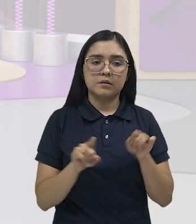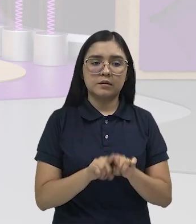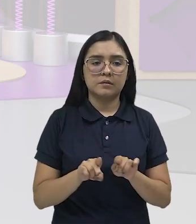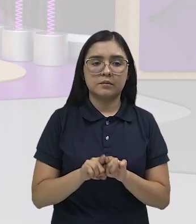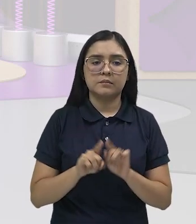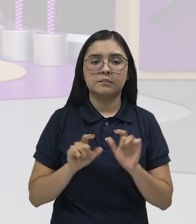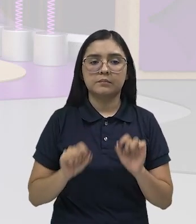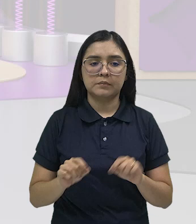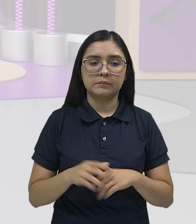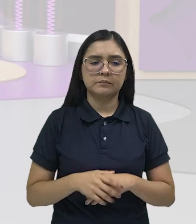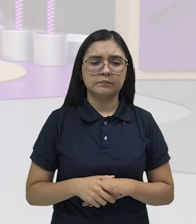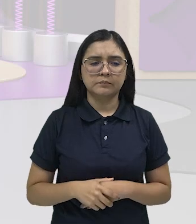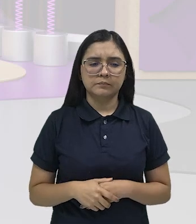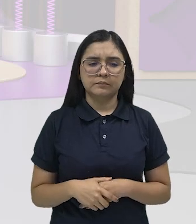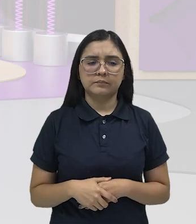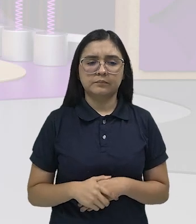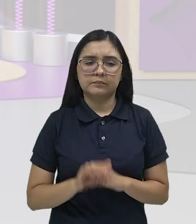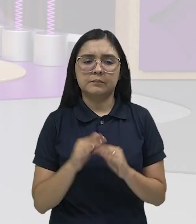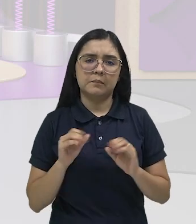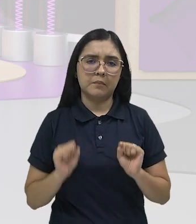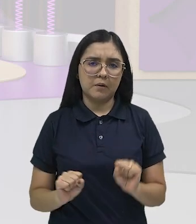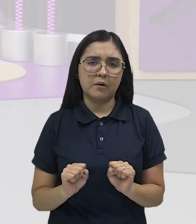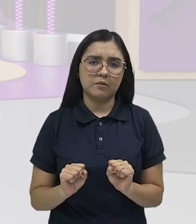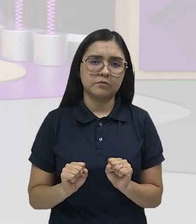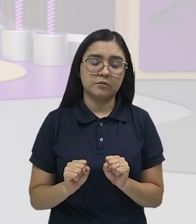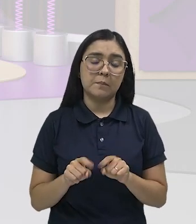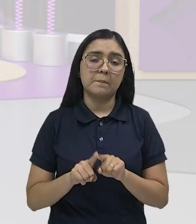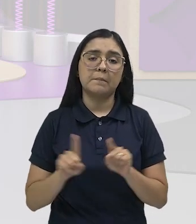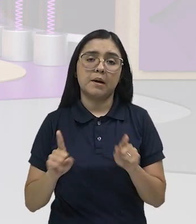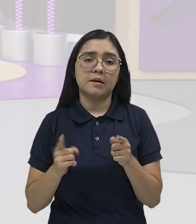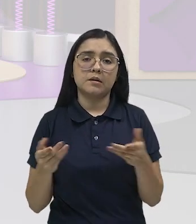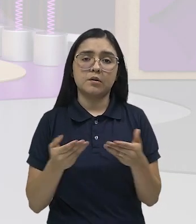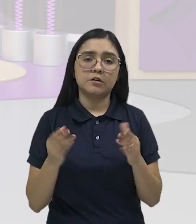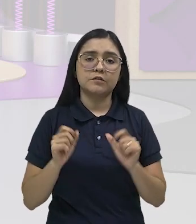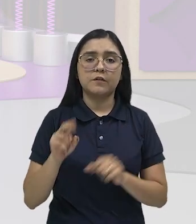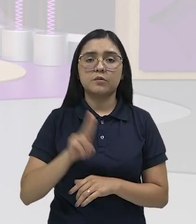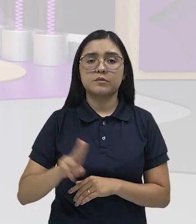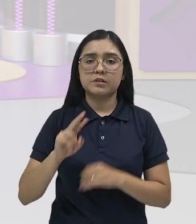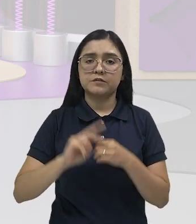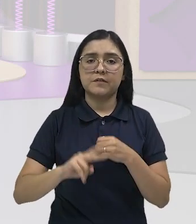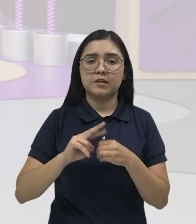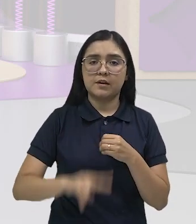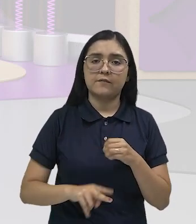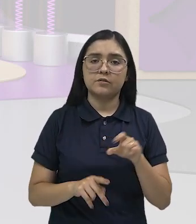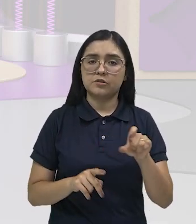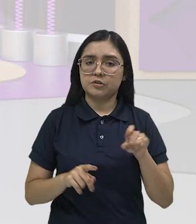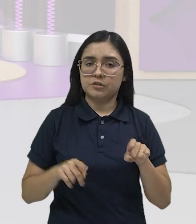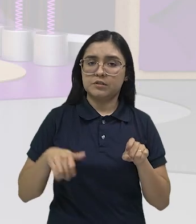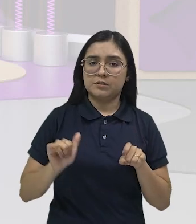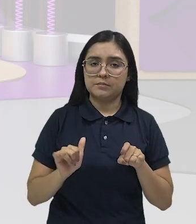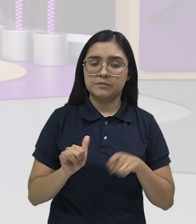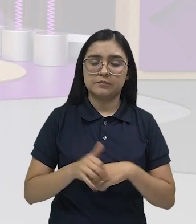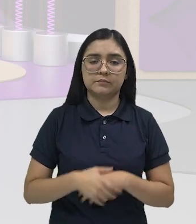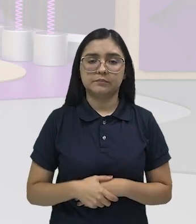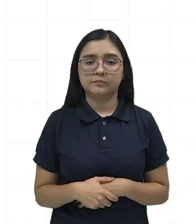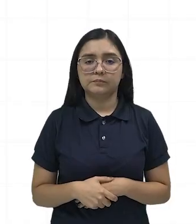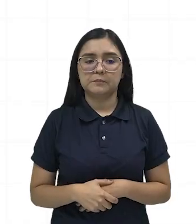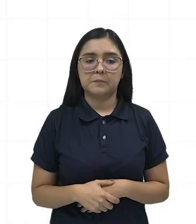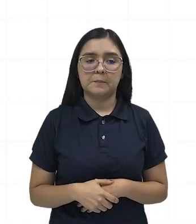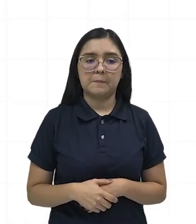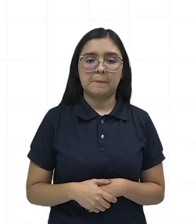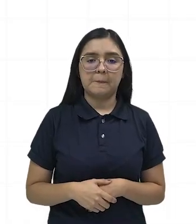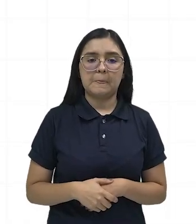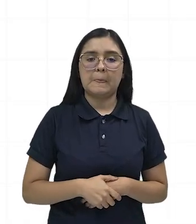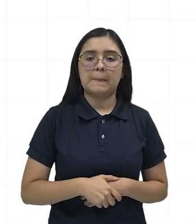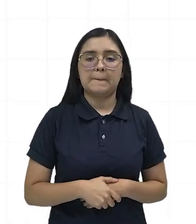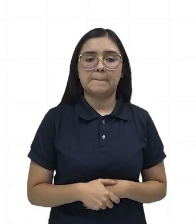acontecer, você pode fazer isso. Mas vamos utilizar as variáveis x e y, beleza? Então, vem